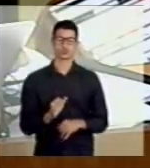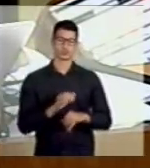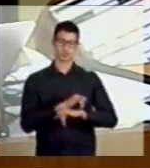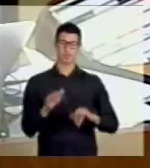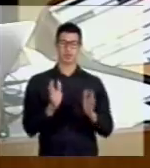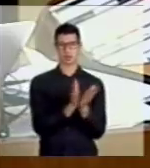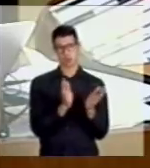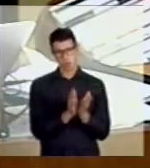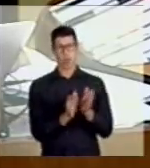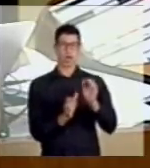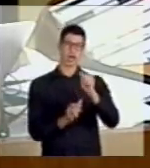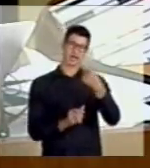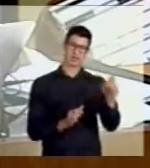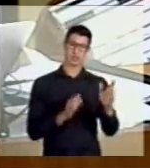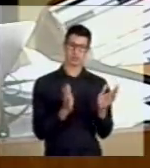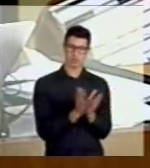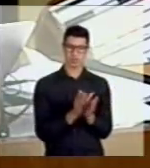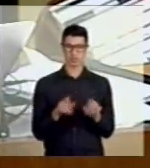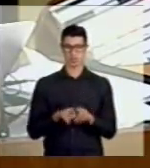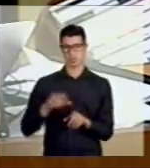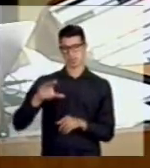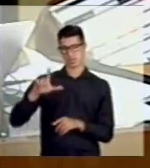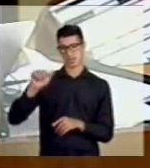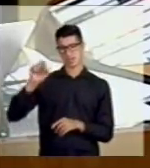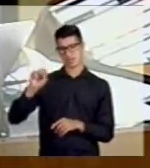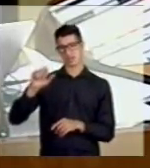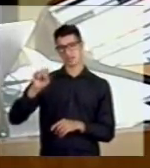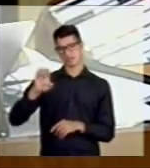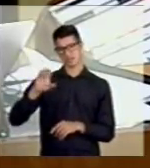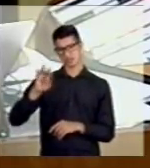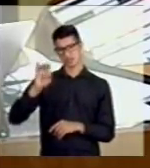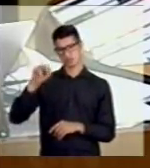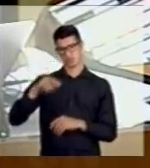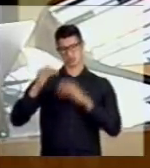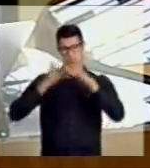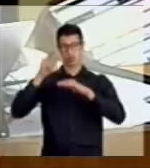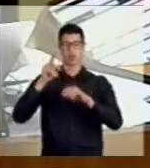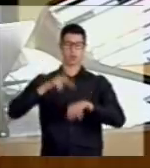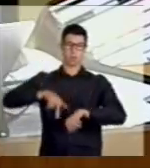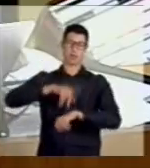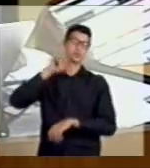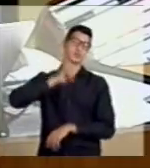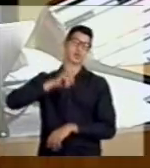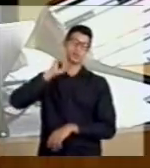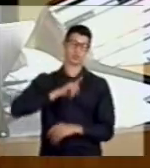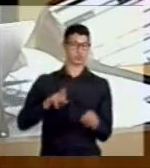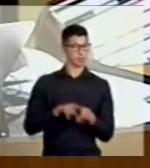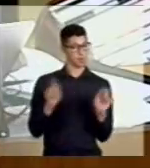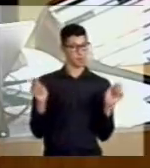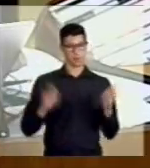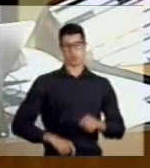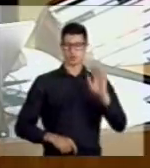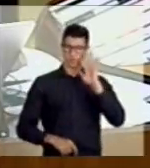ações coletivas, às famosas class actions já bem desenvolvidas nos Estados Unidos e com grande potencial